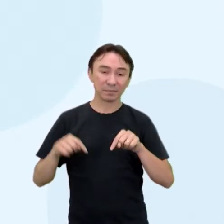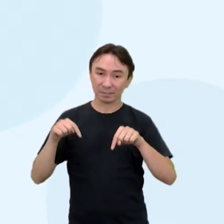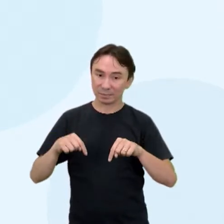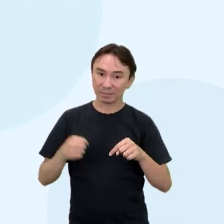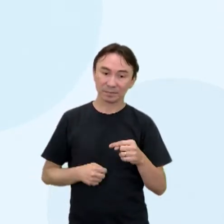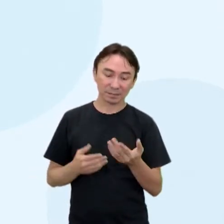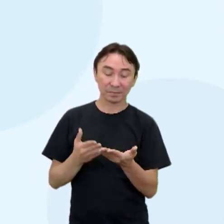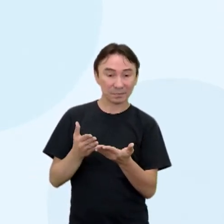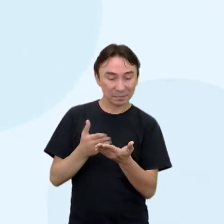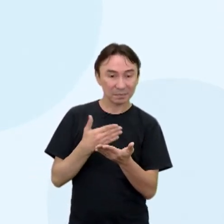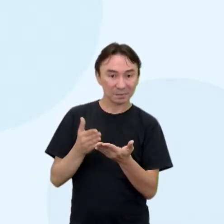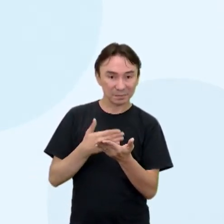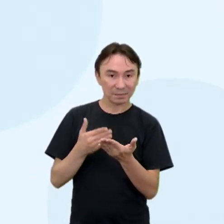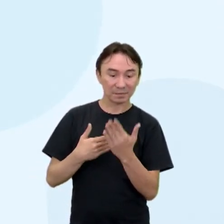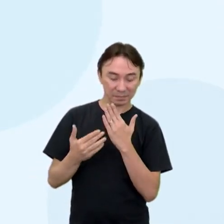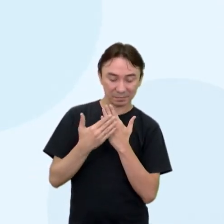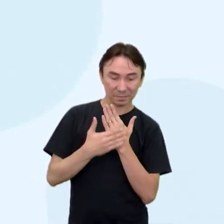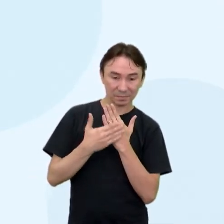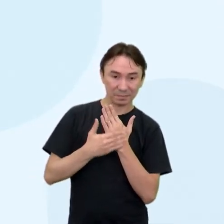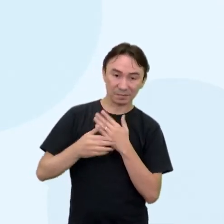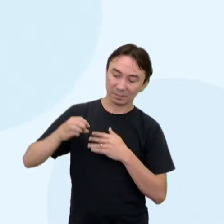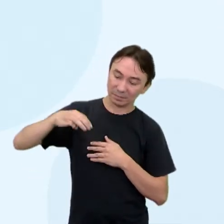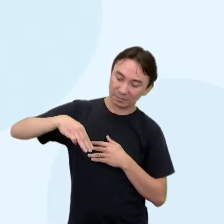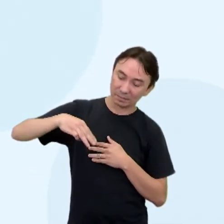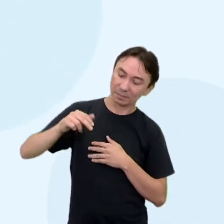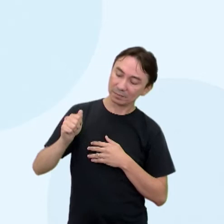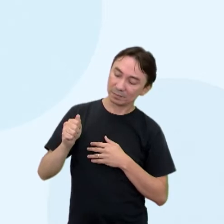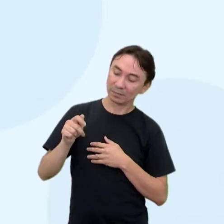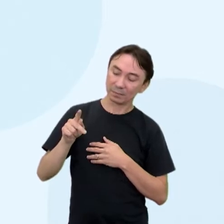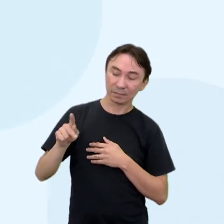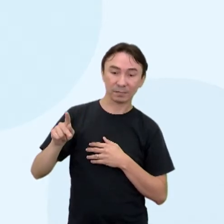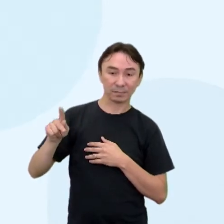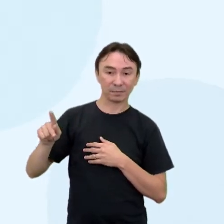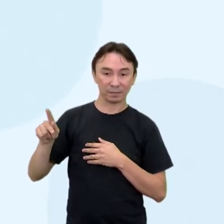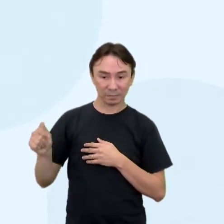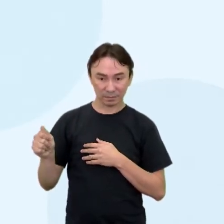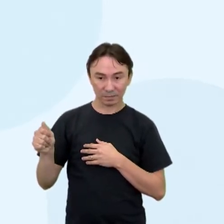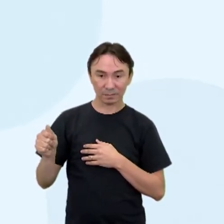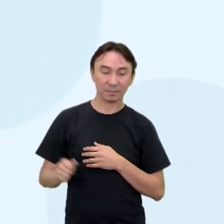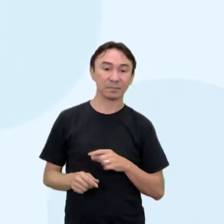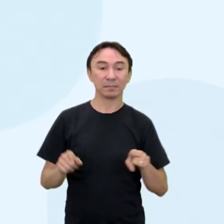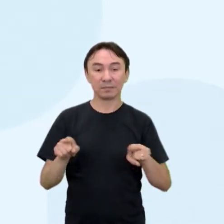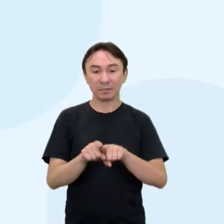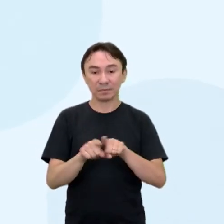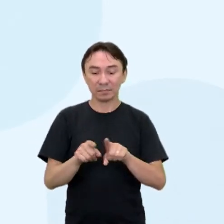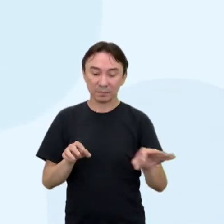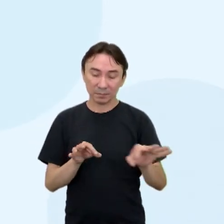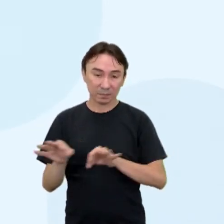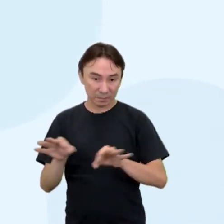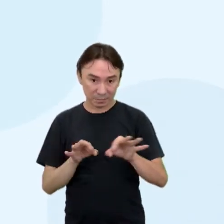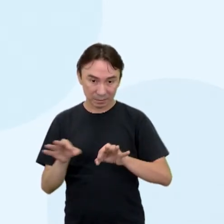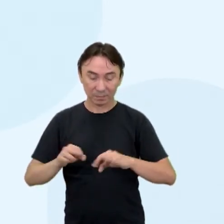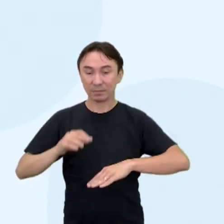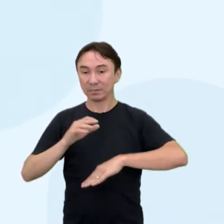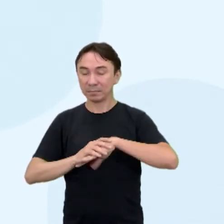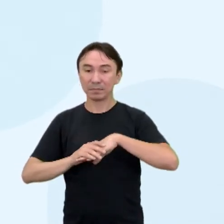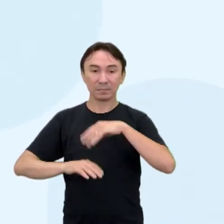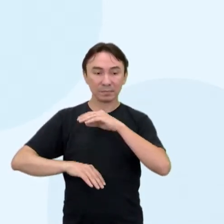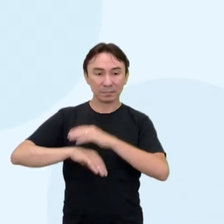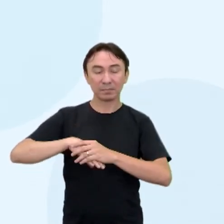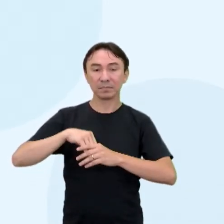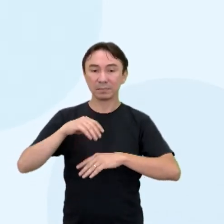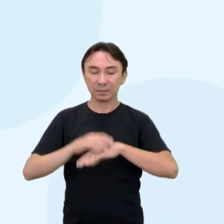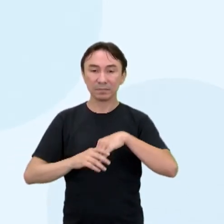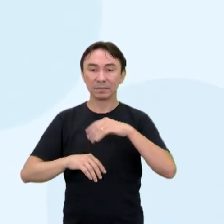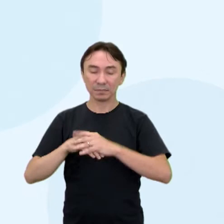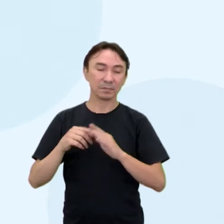extraídas sempre daí, né, do mapa, nosso material de apoio ao planejamento e práticas do aprofundamento, que integrando aí, como eu já falei, a área de